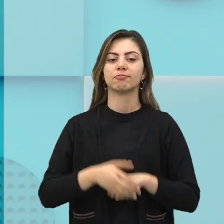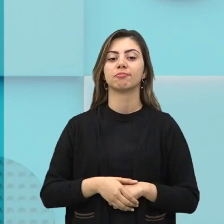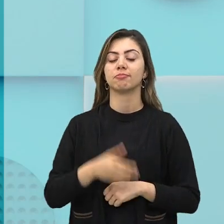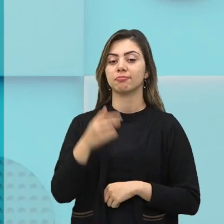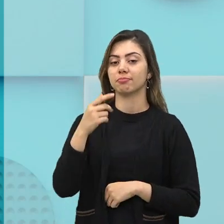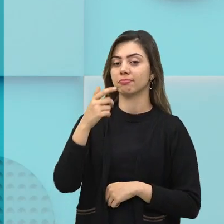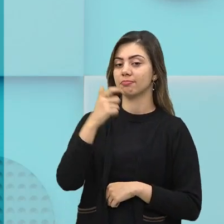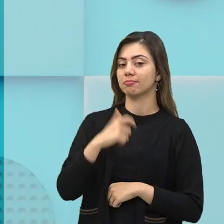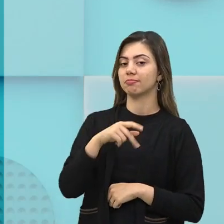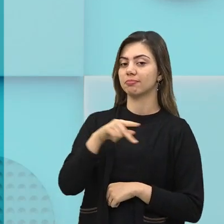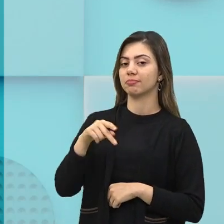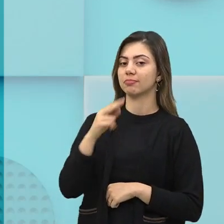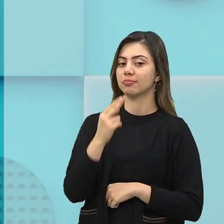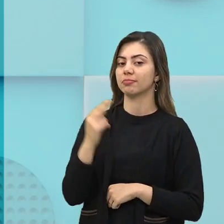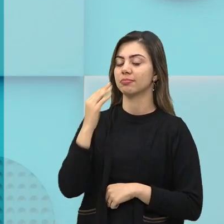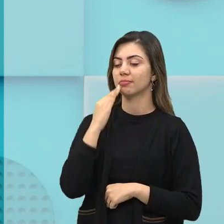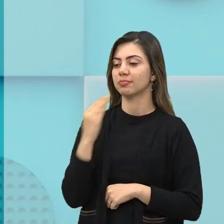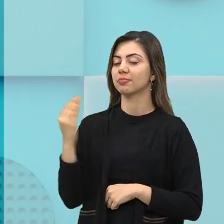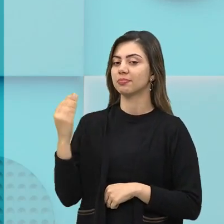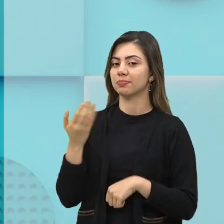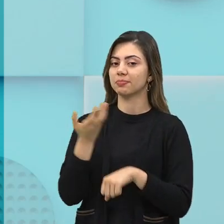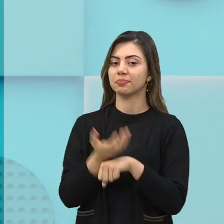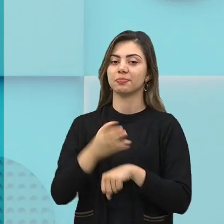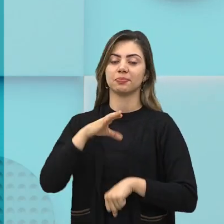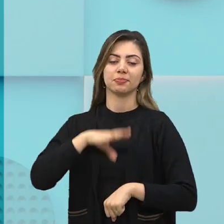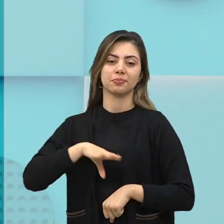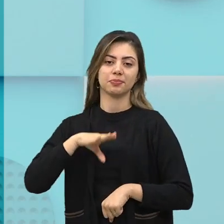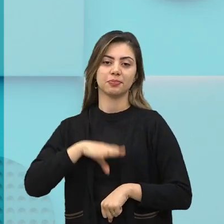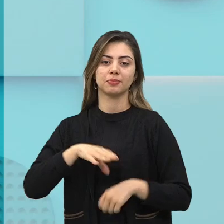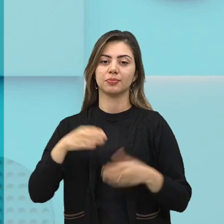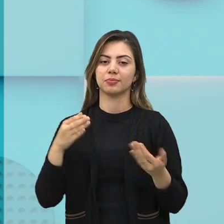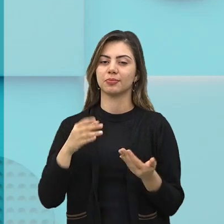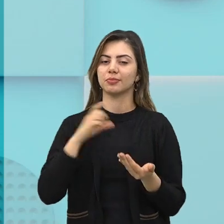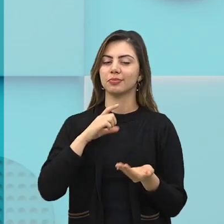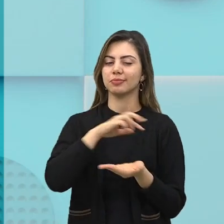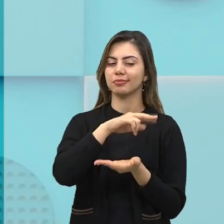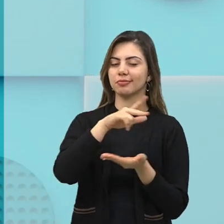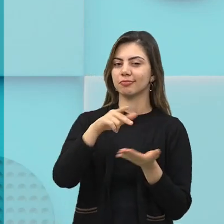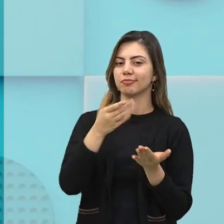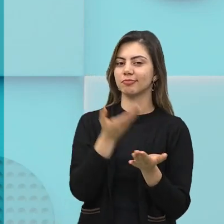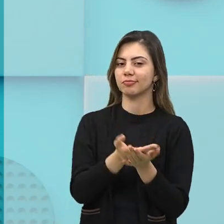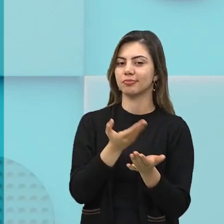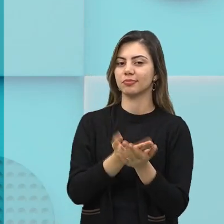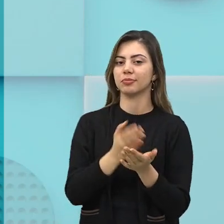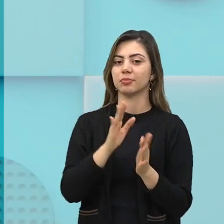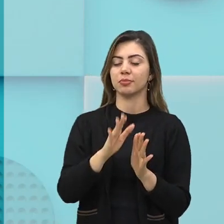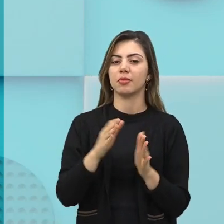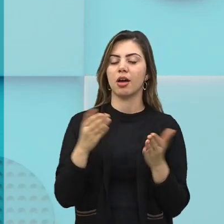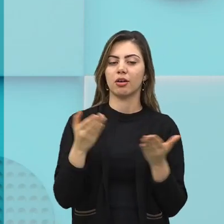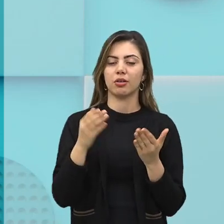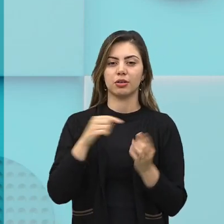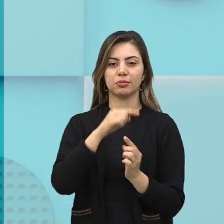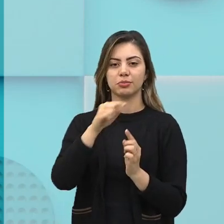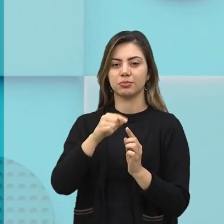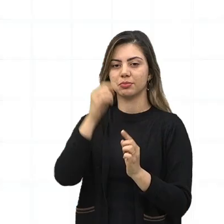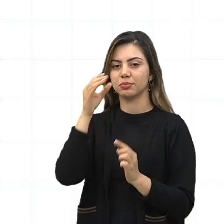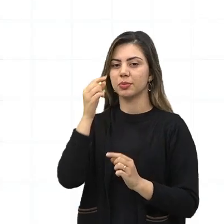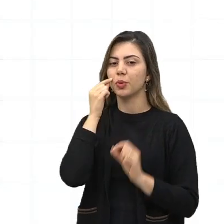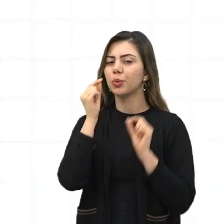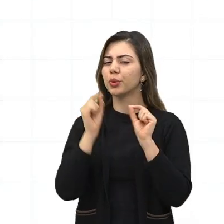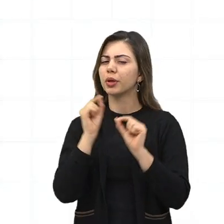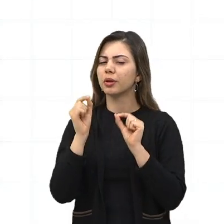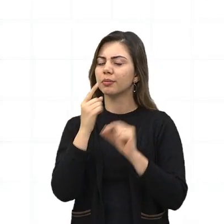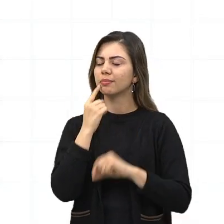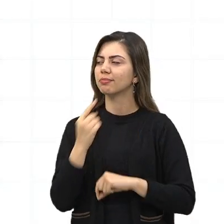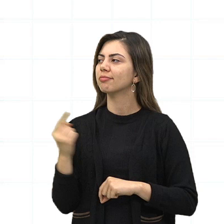Jean Torres, do componente de Língua Portuguesa. E hoje a gente tem bastante coisa na nossa aula que a gente vai descobrir agora do que se trata. Então